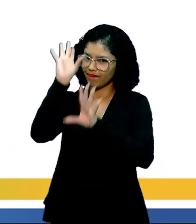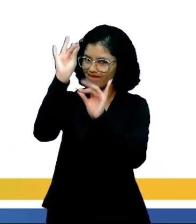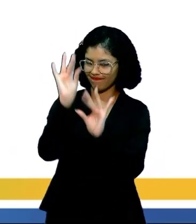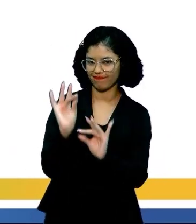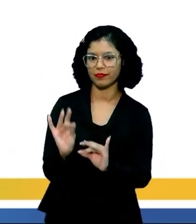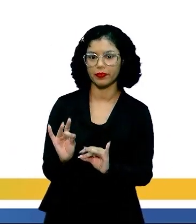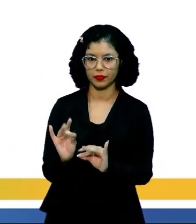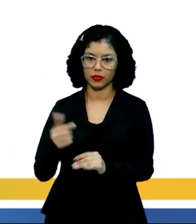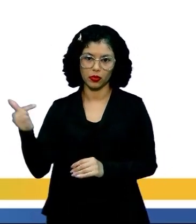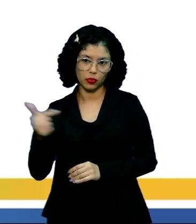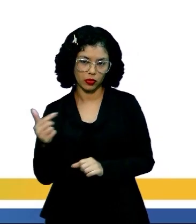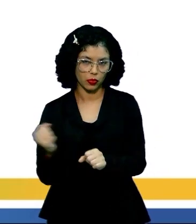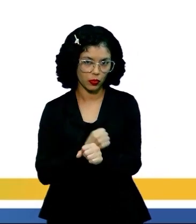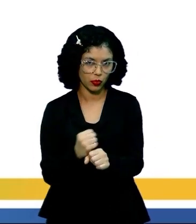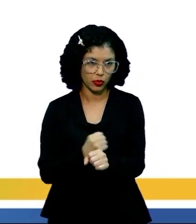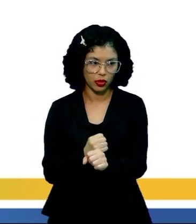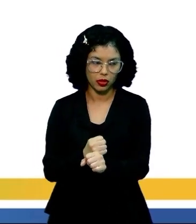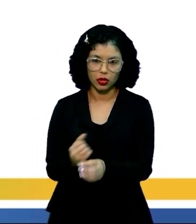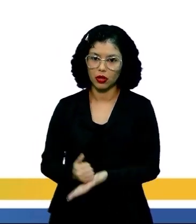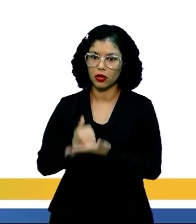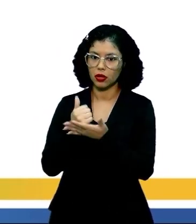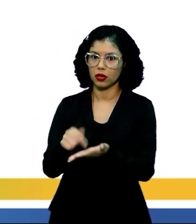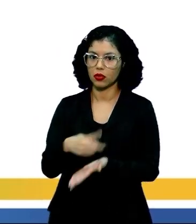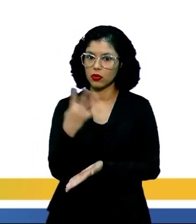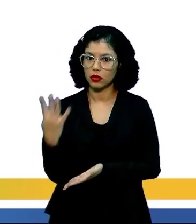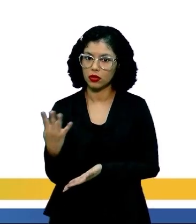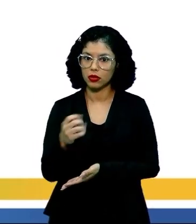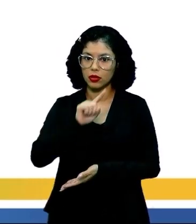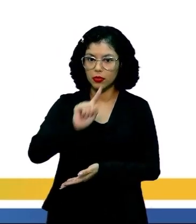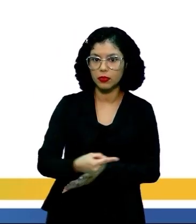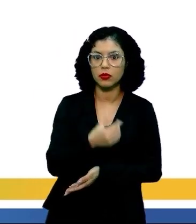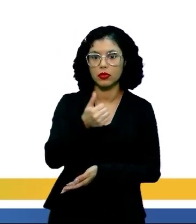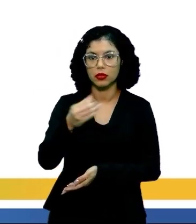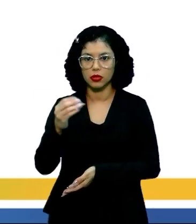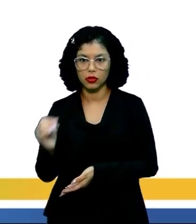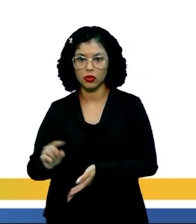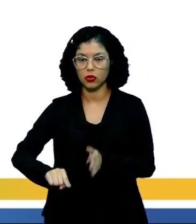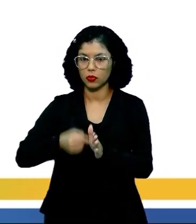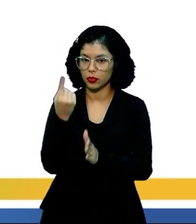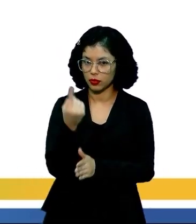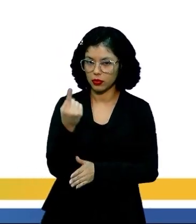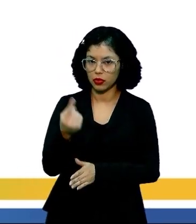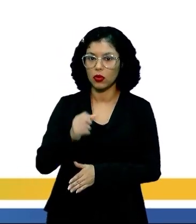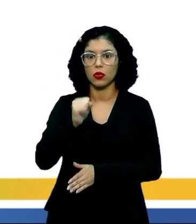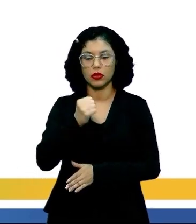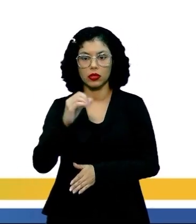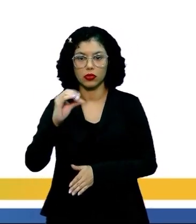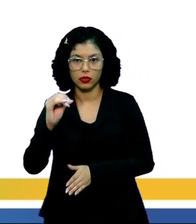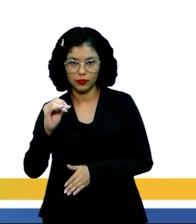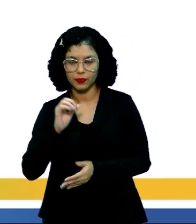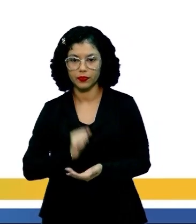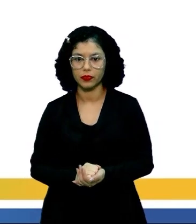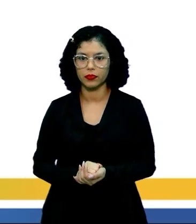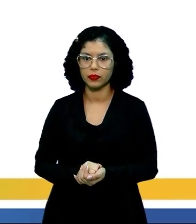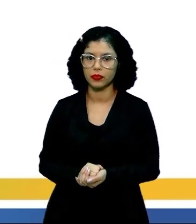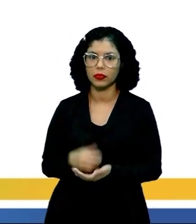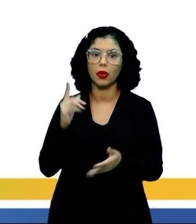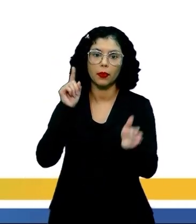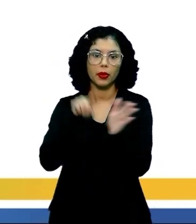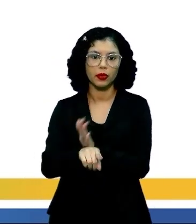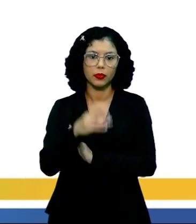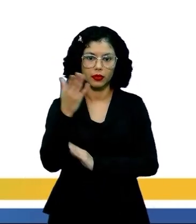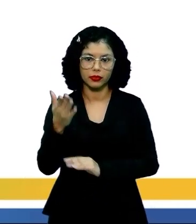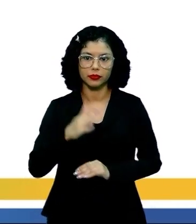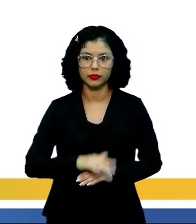detalhe. No segundo ano, a doação foi de 1.100 brinquedos e no primeiro ano foi de 880. Aí eu pergunto